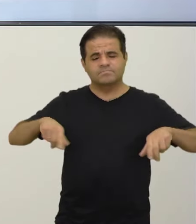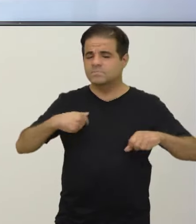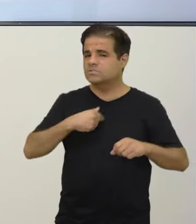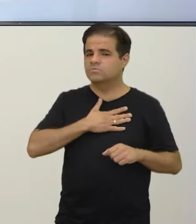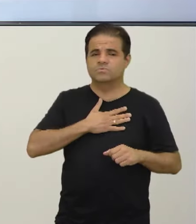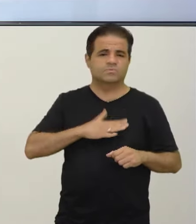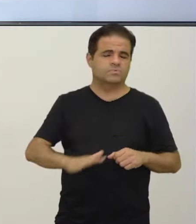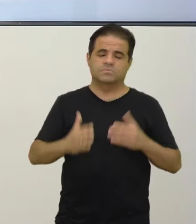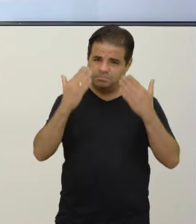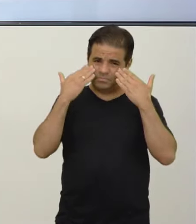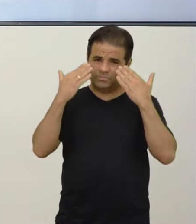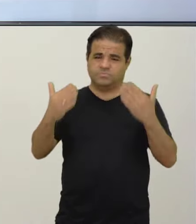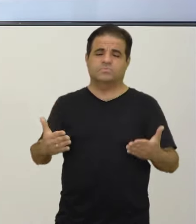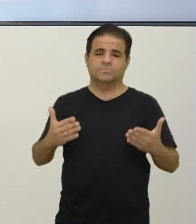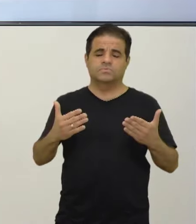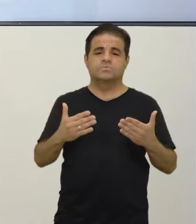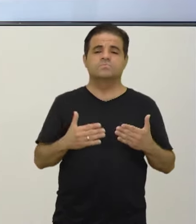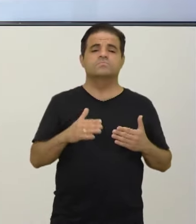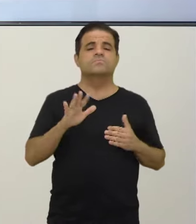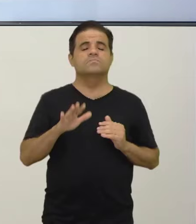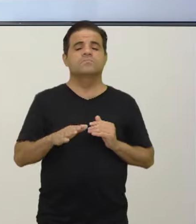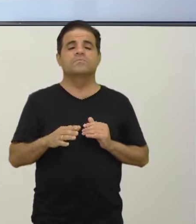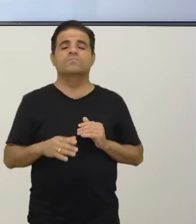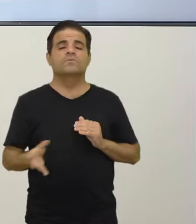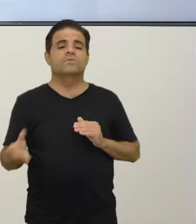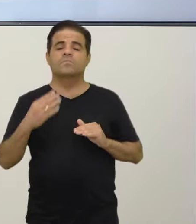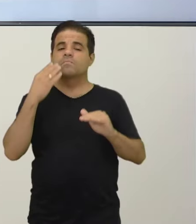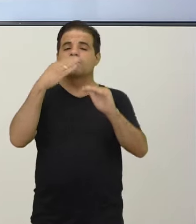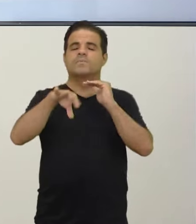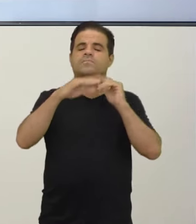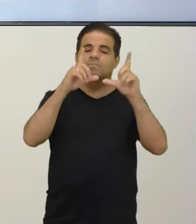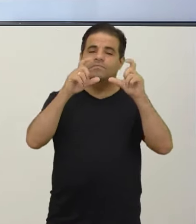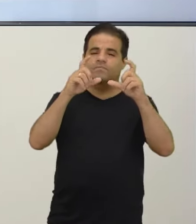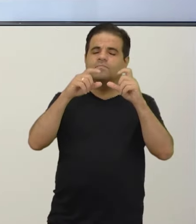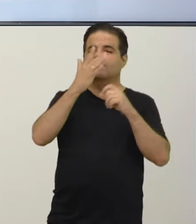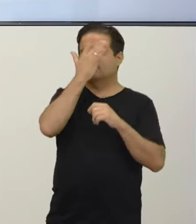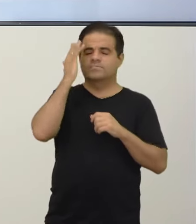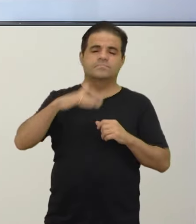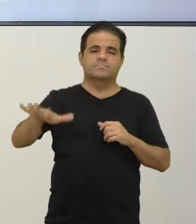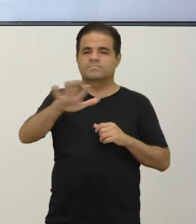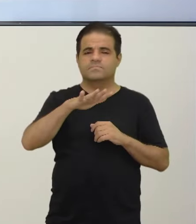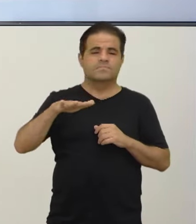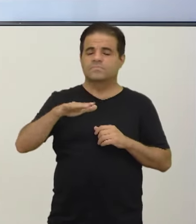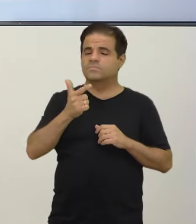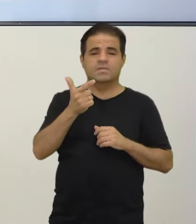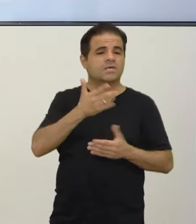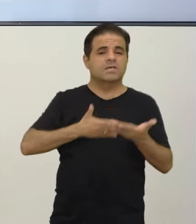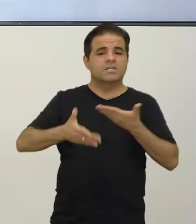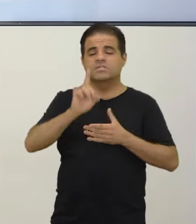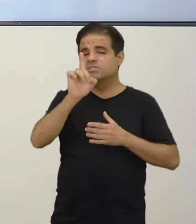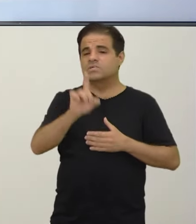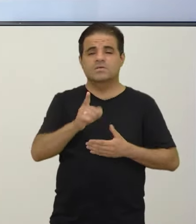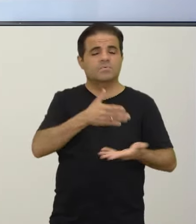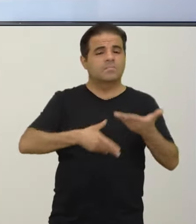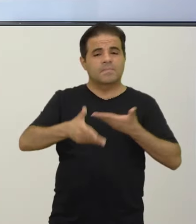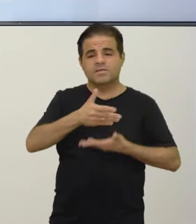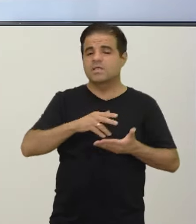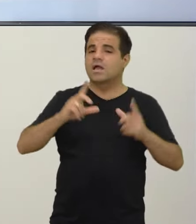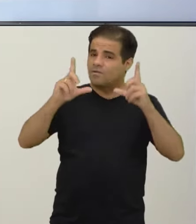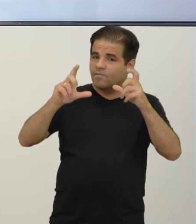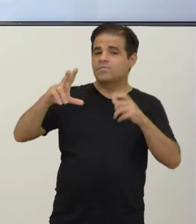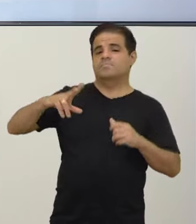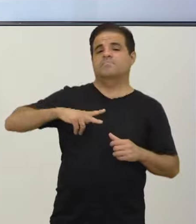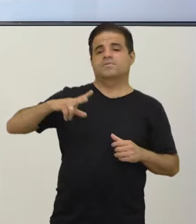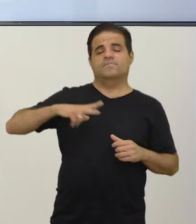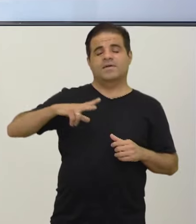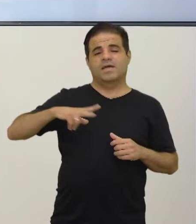gostaria que fosse exposto, né? Então, assim, eu mando uma foto pra alguém. Essa pessoa não tem direito de compartilhar essa foto é privada,